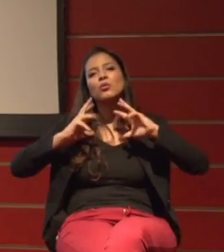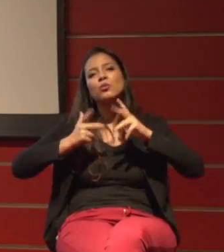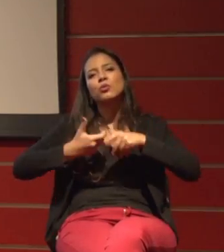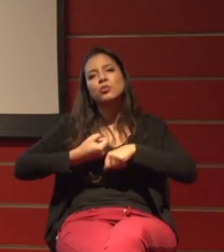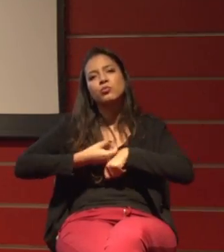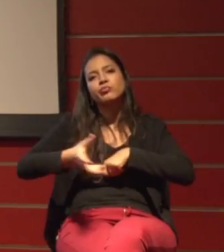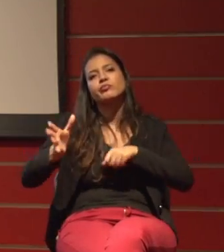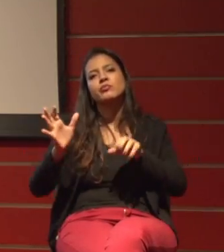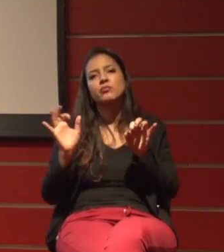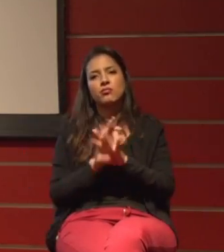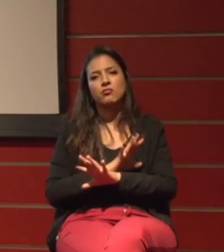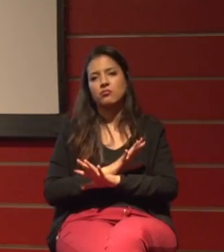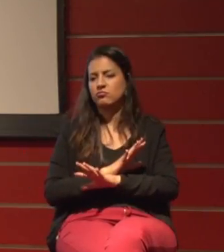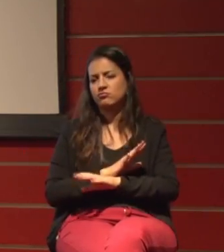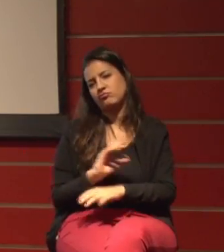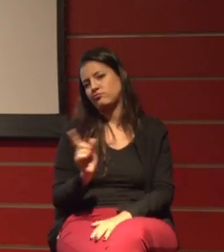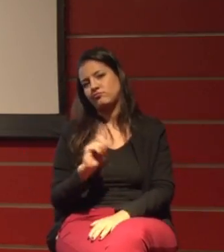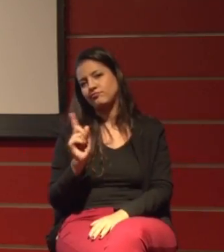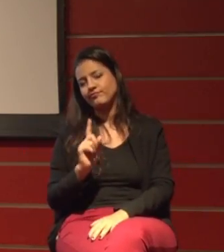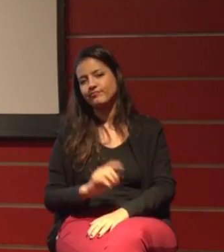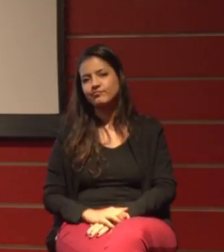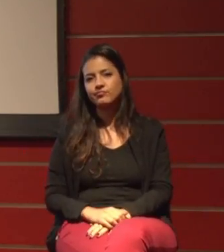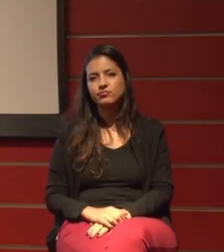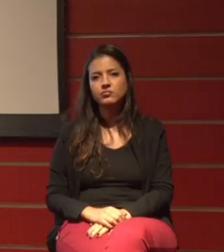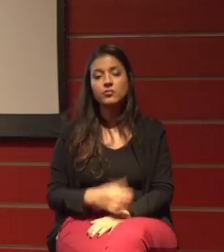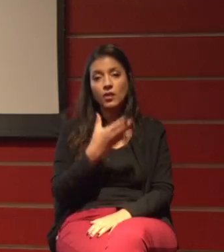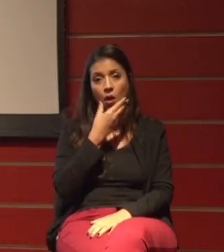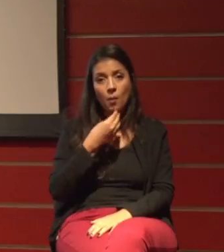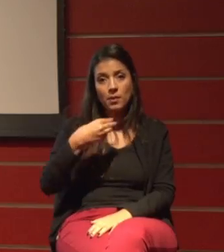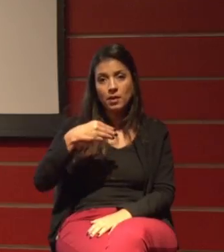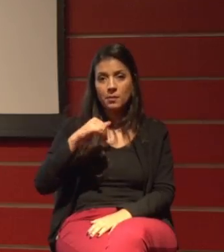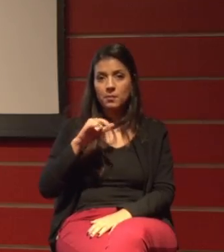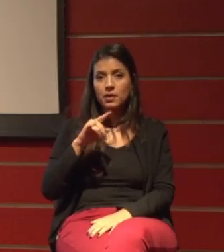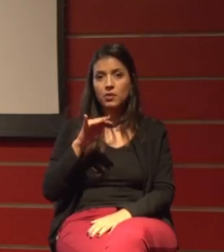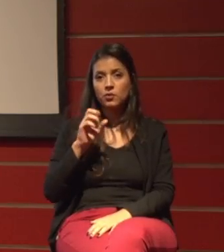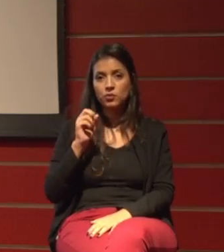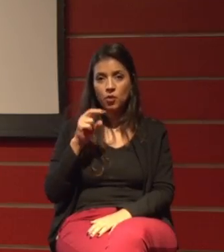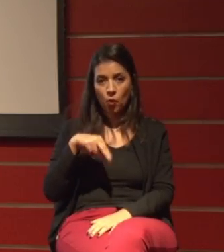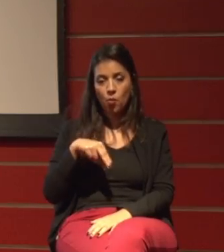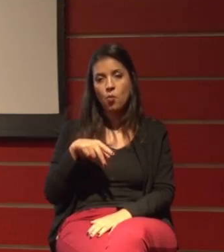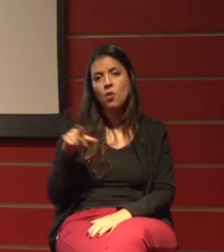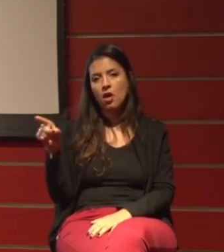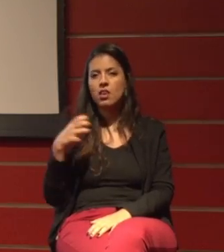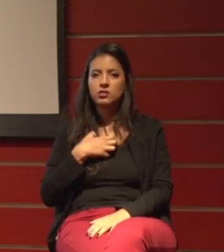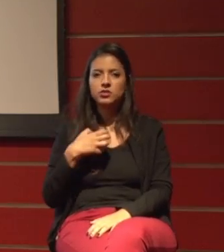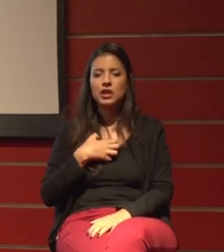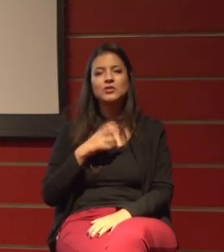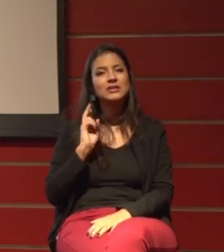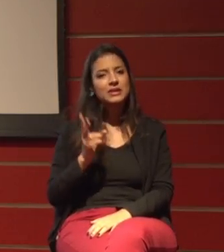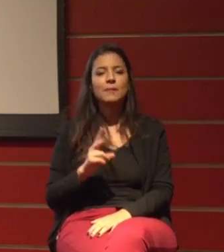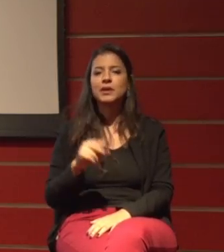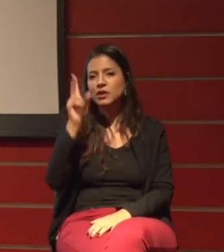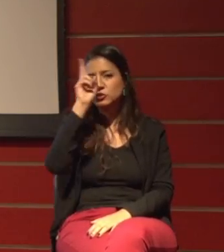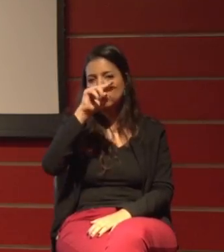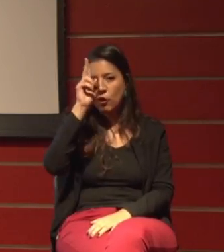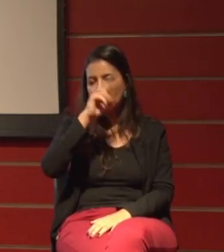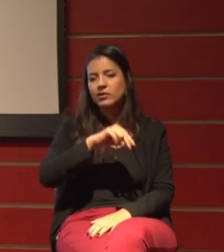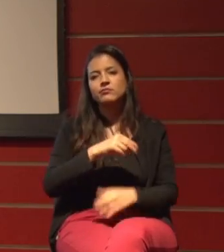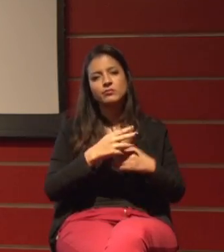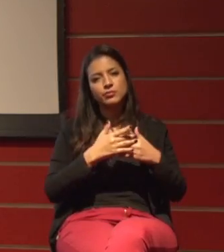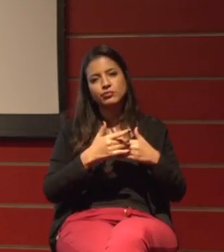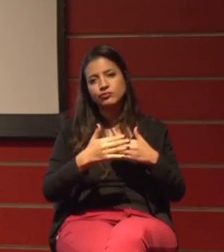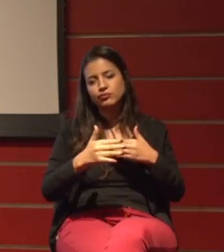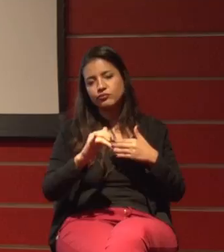o o Milton atum né ele fala que o ele tem uma certa tendência a querer fechar as histórias os livros dele